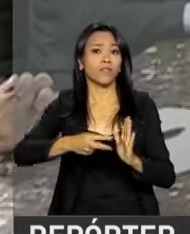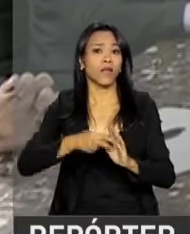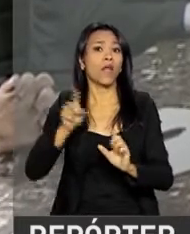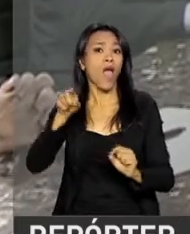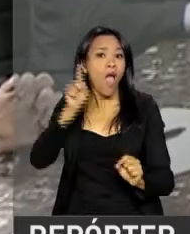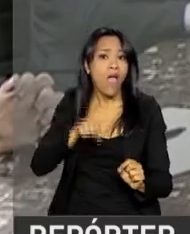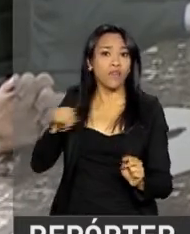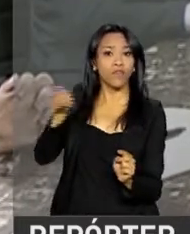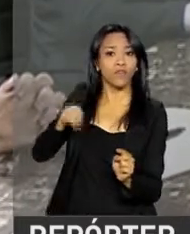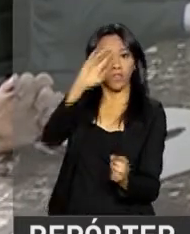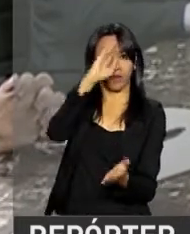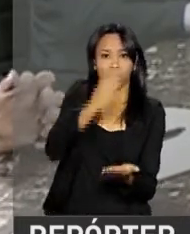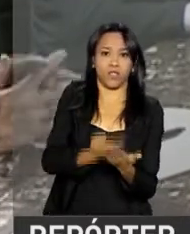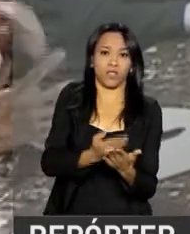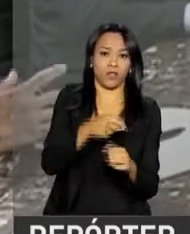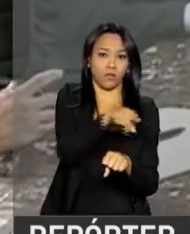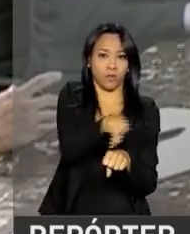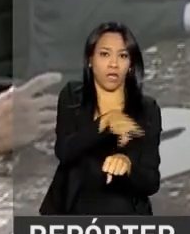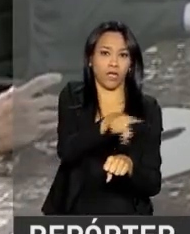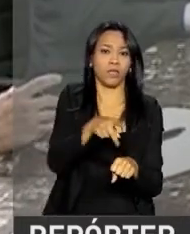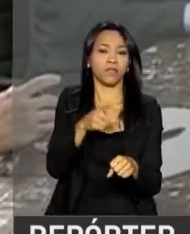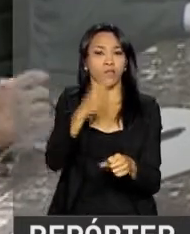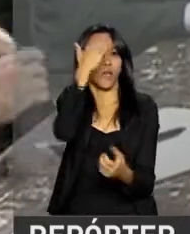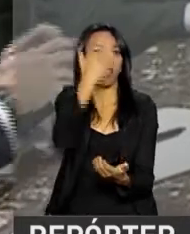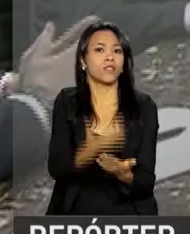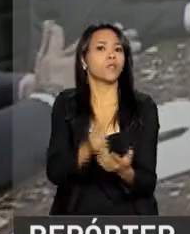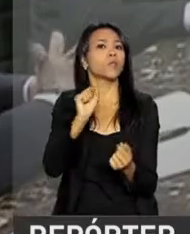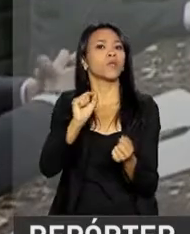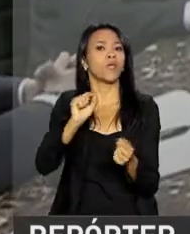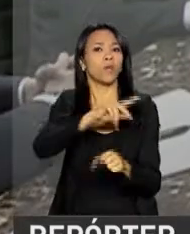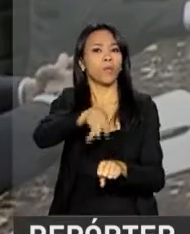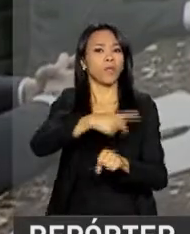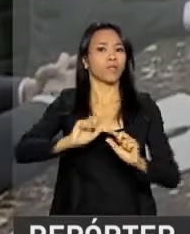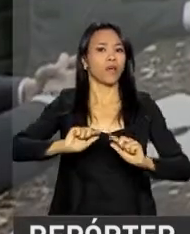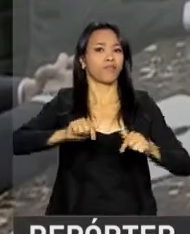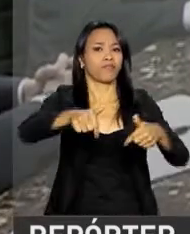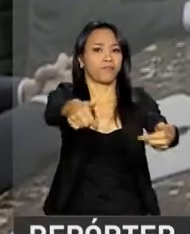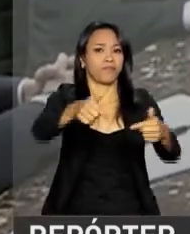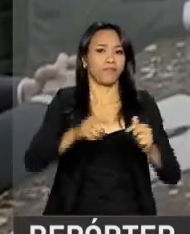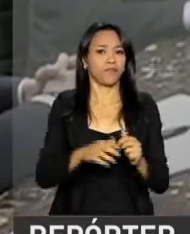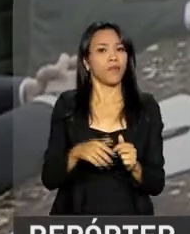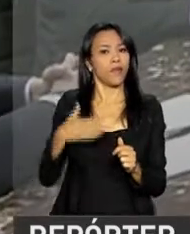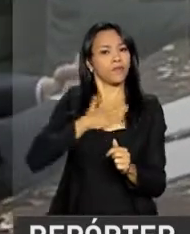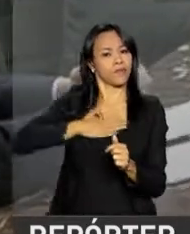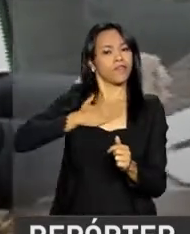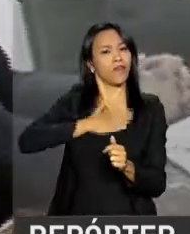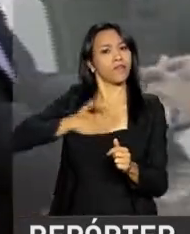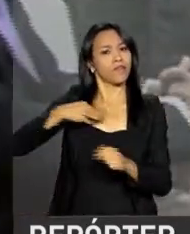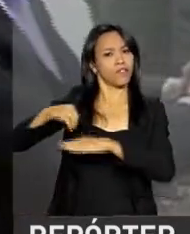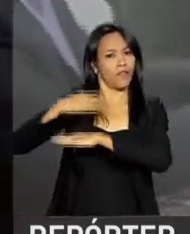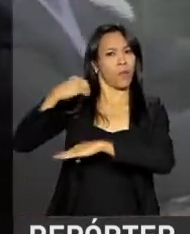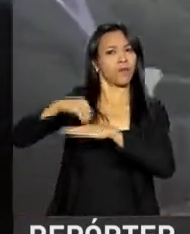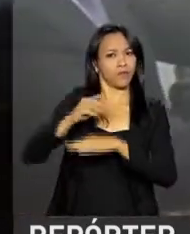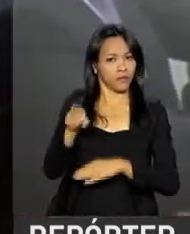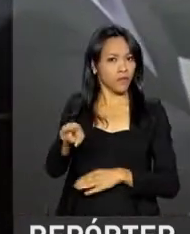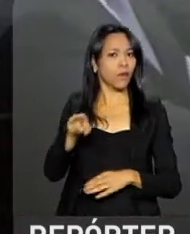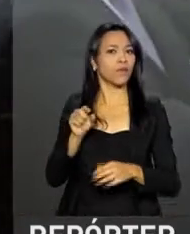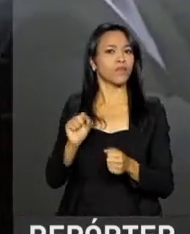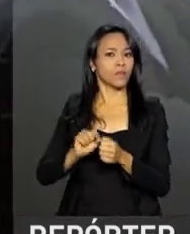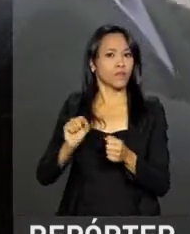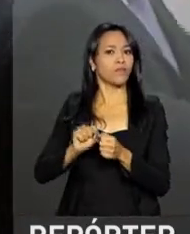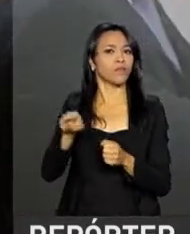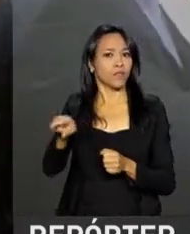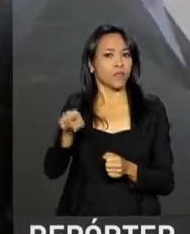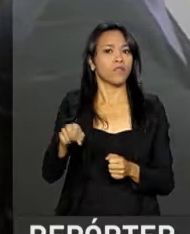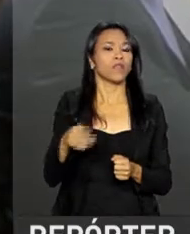acreditar no país, né? Acreditar no que o país está fazendo. Mas eu recebo com muita satisfação essa informação, acho que vai ser importantíssimo, importante para